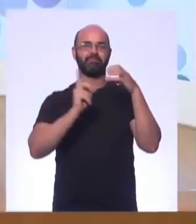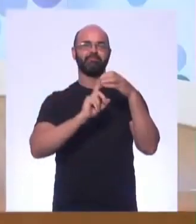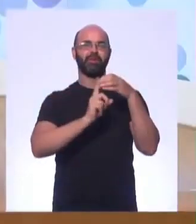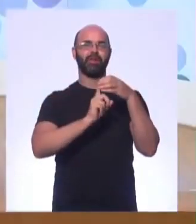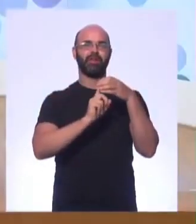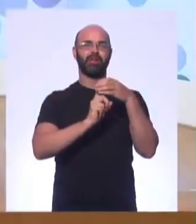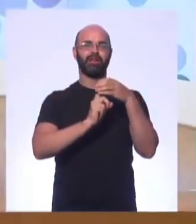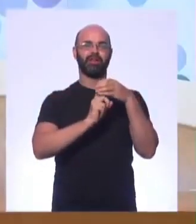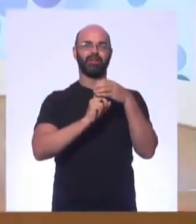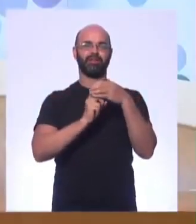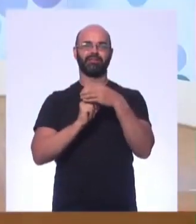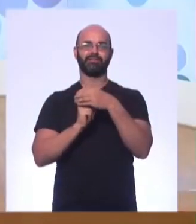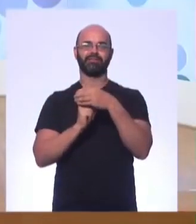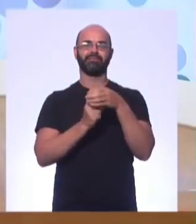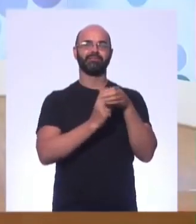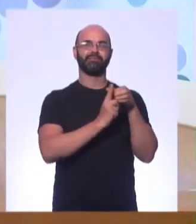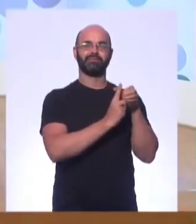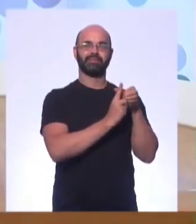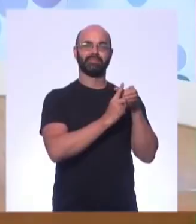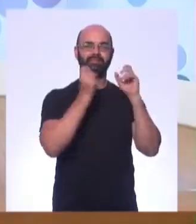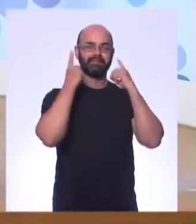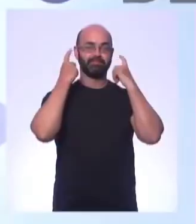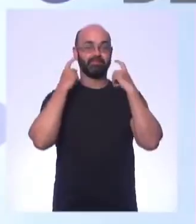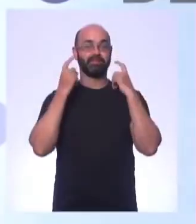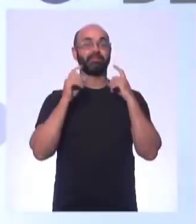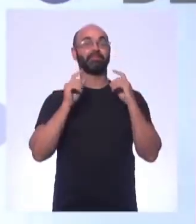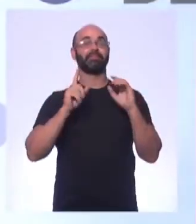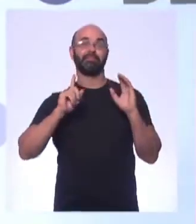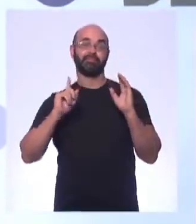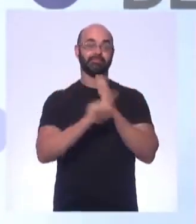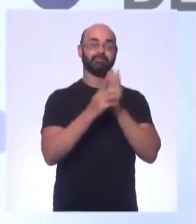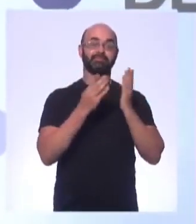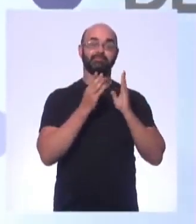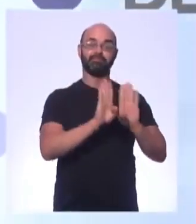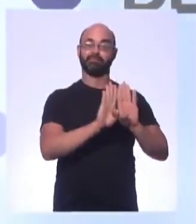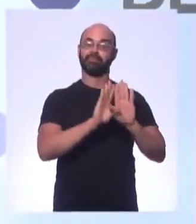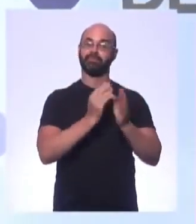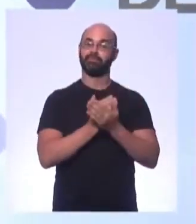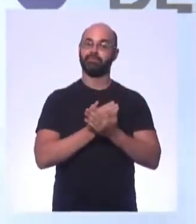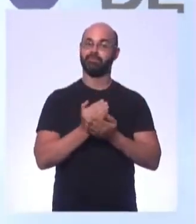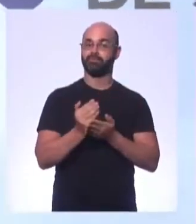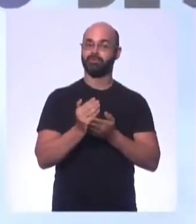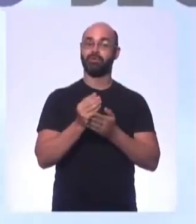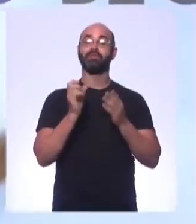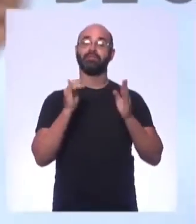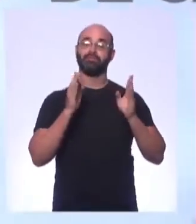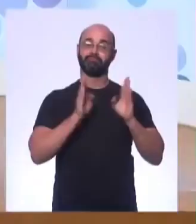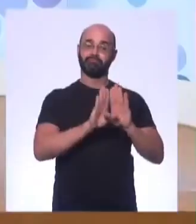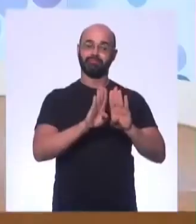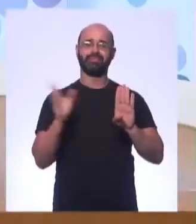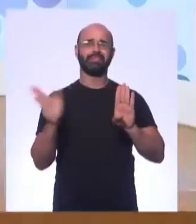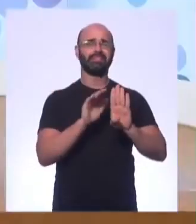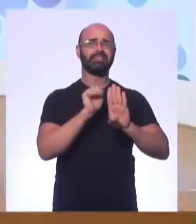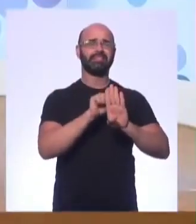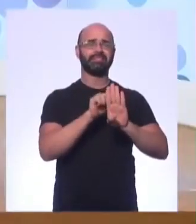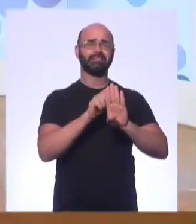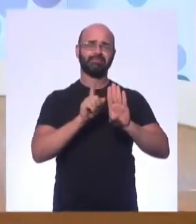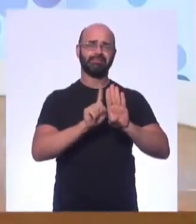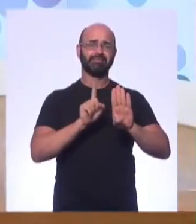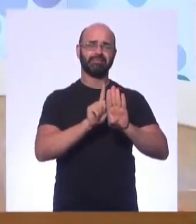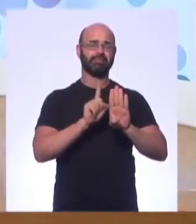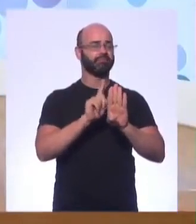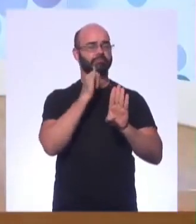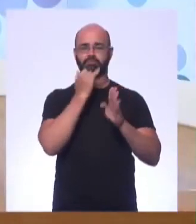aí! Entra na sala aí, se eu fechar a porta já era. O diretor tocou o sinal, a galera não vai entrar tem. Mais não. Você deixa entrar?